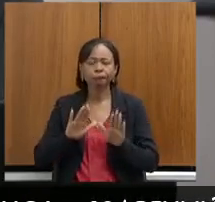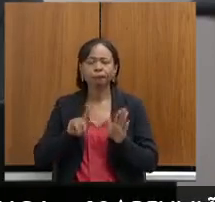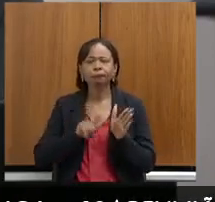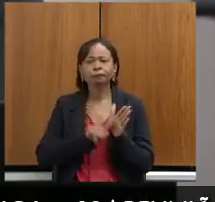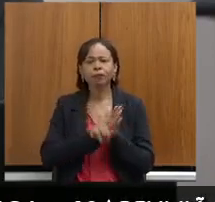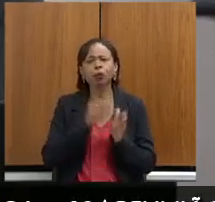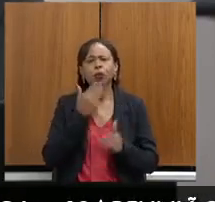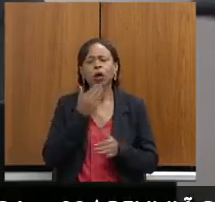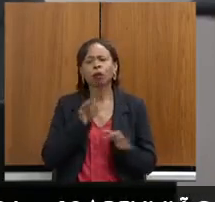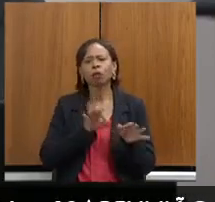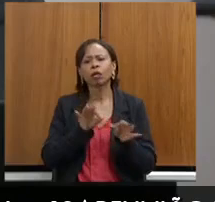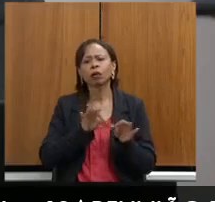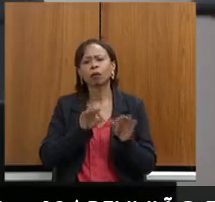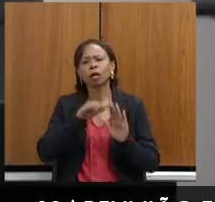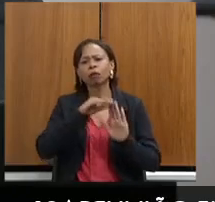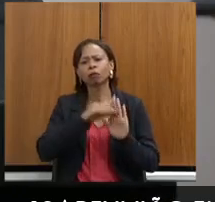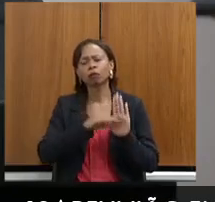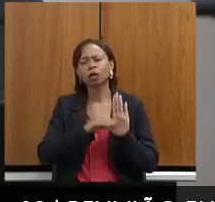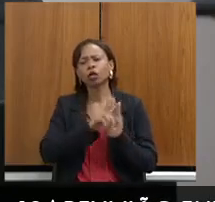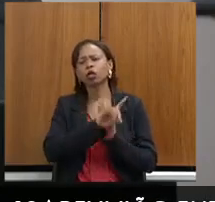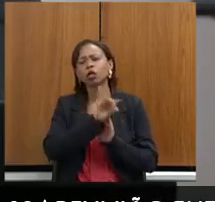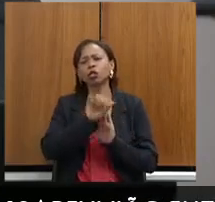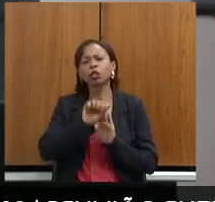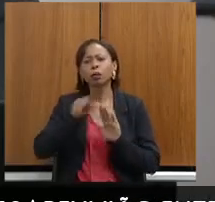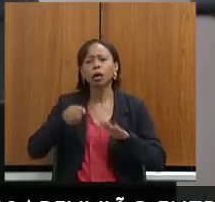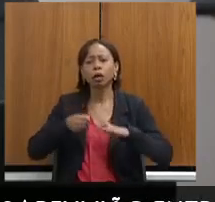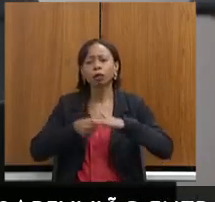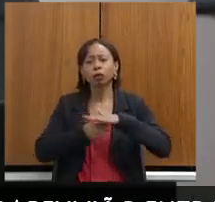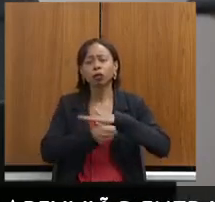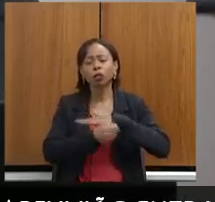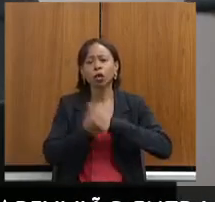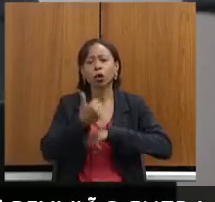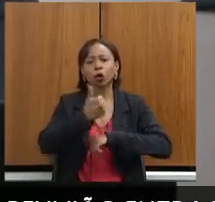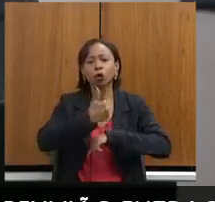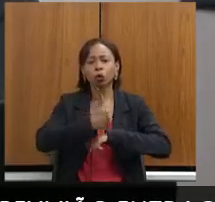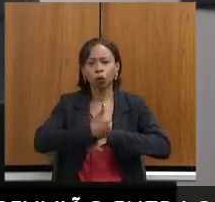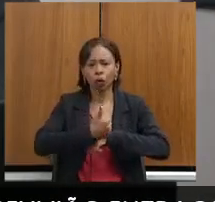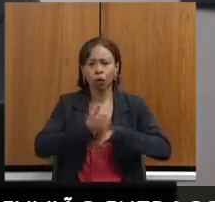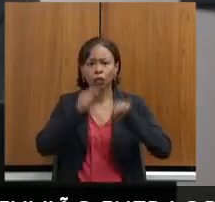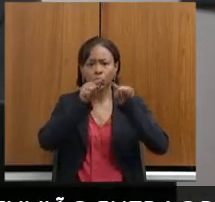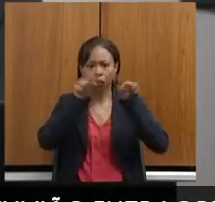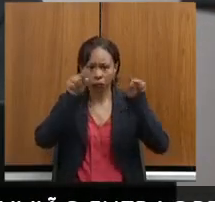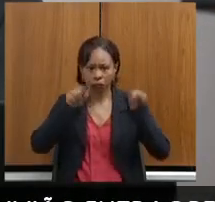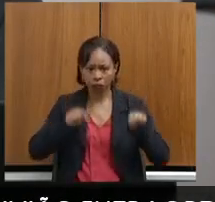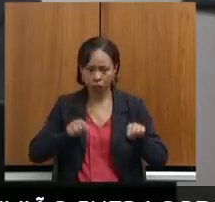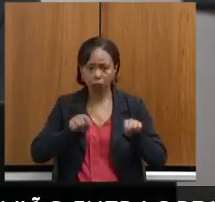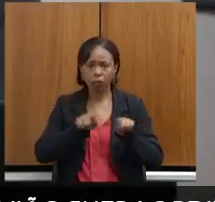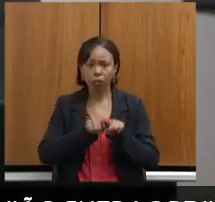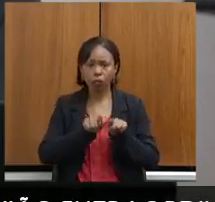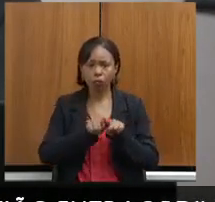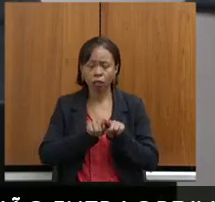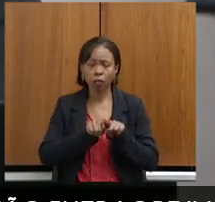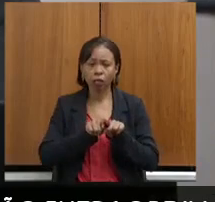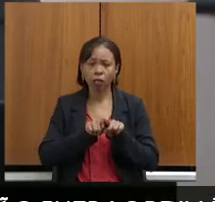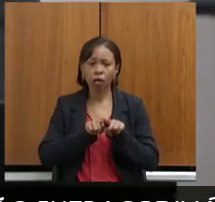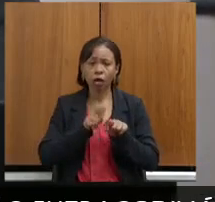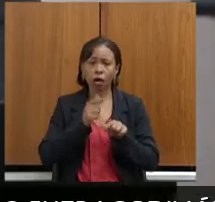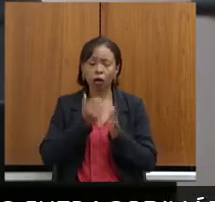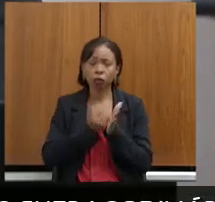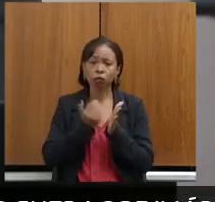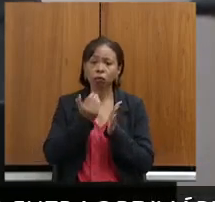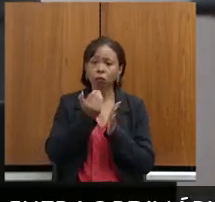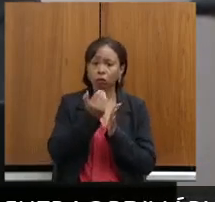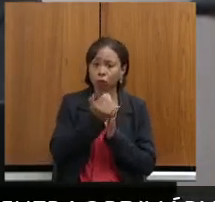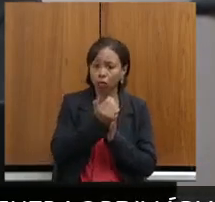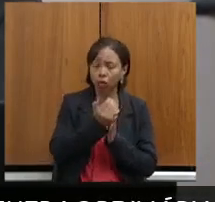planejamento cronograma para reposição do quadro atual e consequente redução do Déficit de efetivo da polícia penal